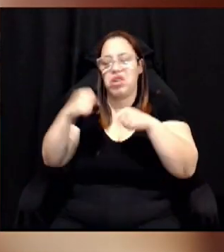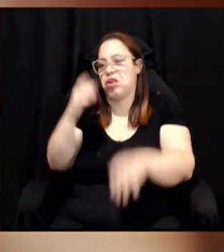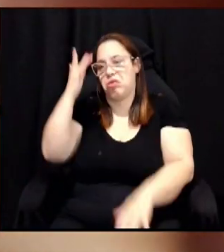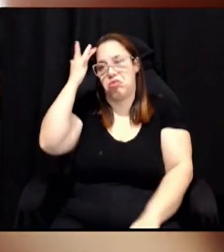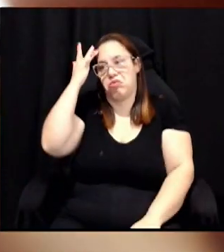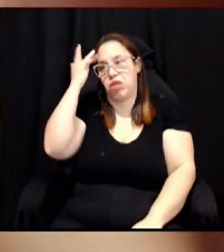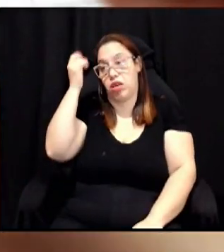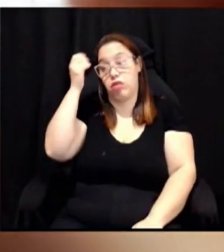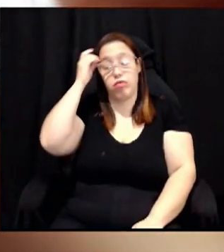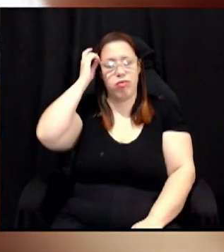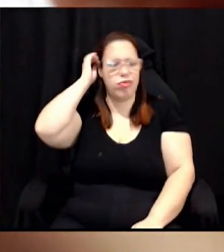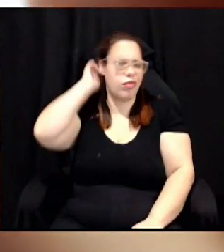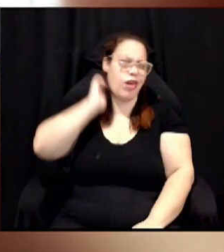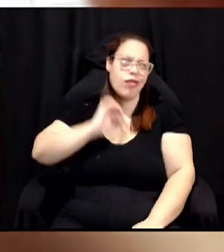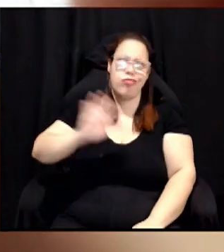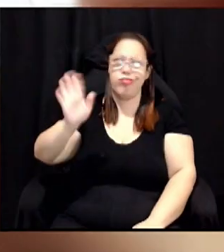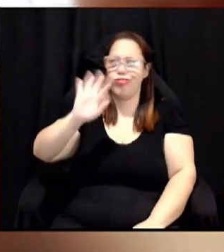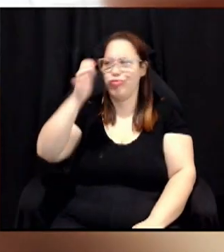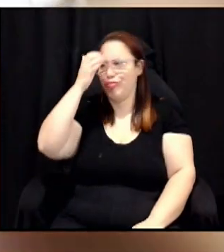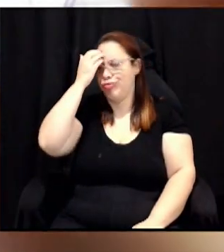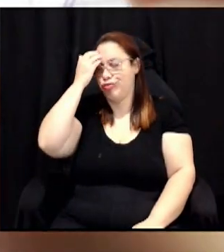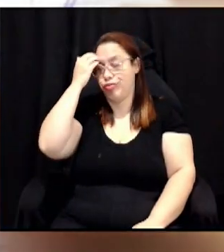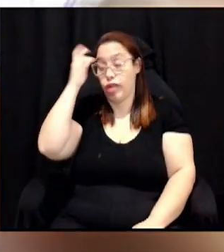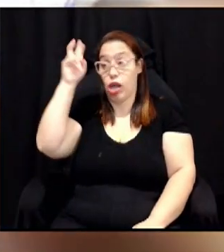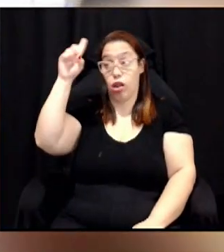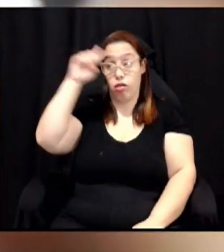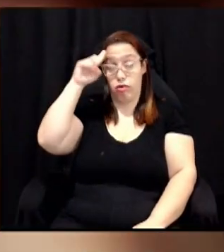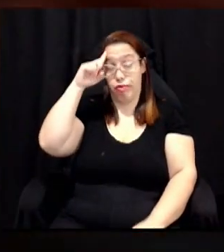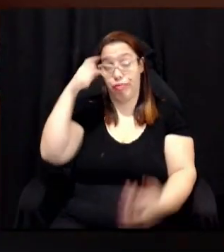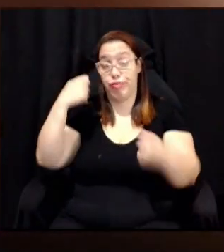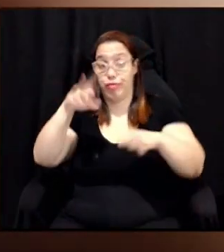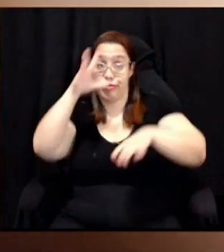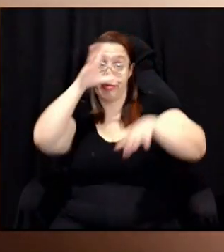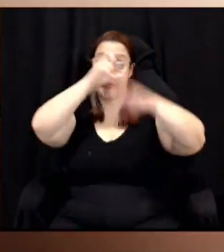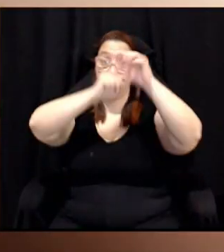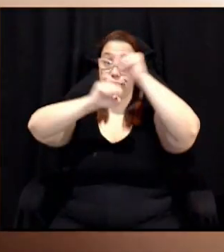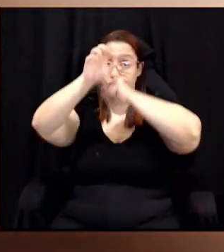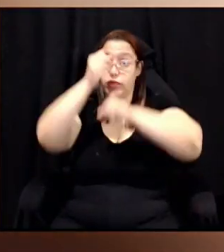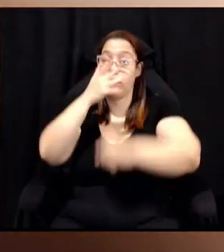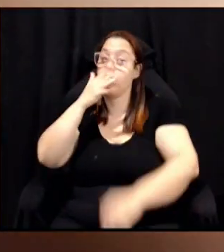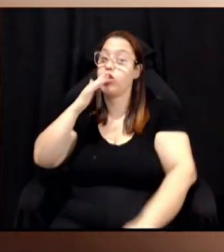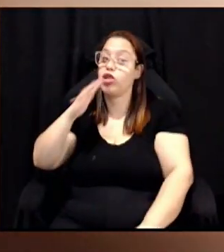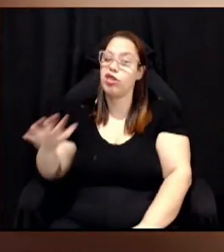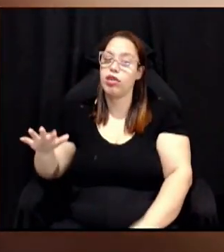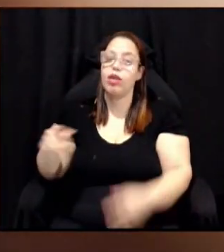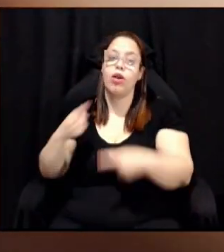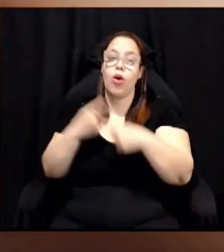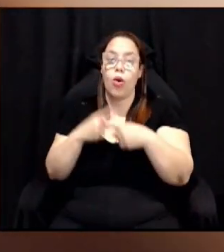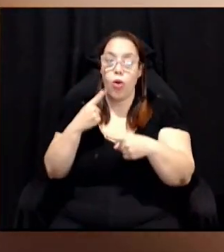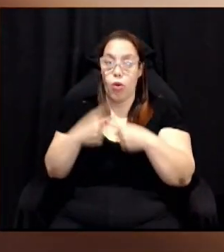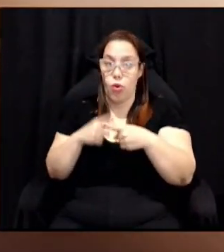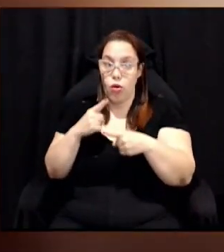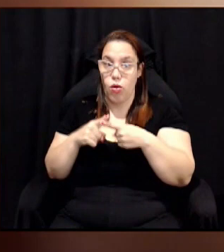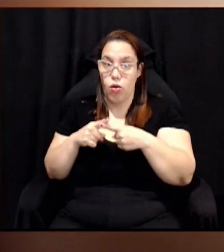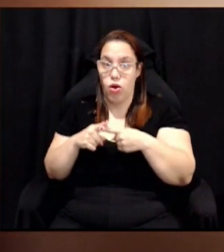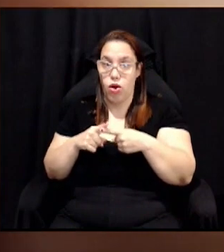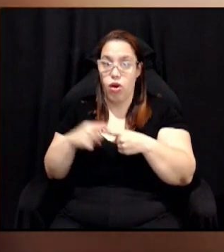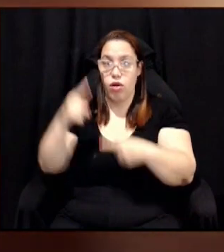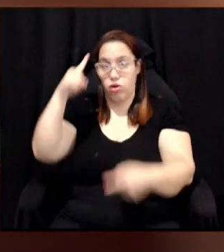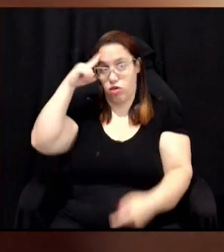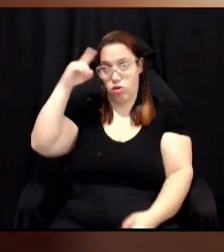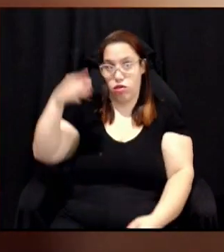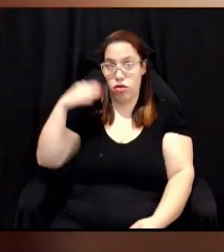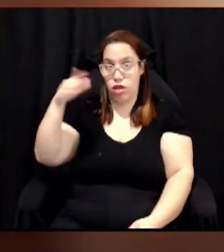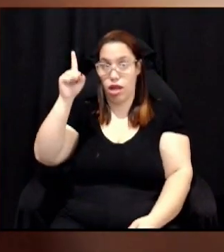longe disso, a matemática está no nosso dia a dia. A gente precisa aprender matemática desde quando a gente é pequeno, porque muitas das coisas no nosso cotidiano são matemática.